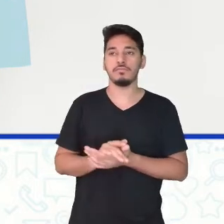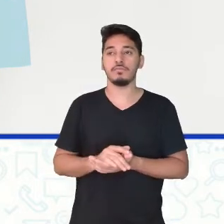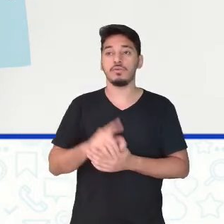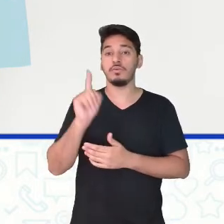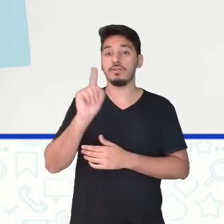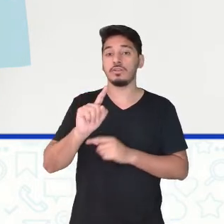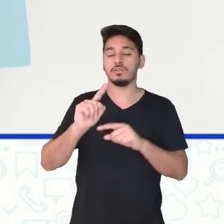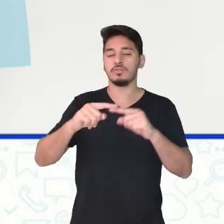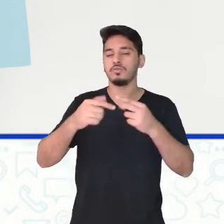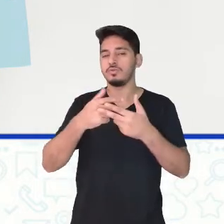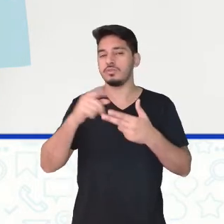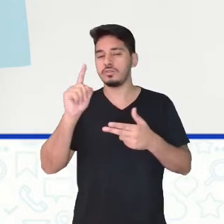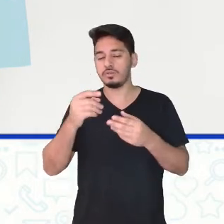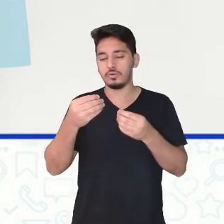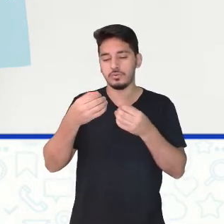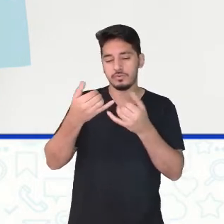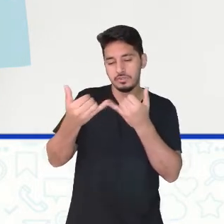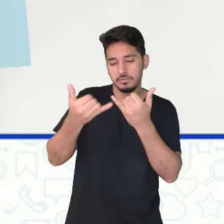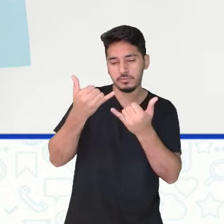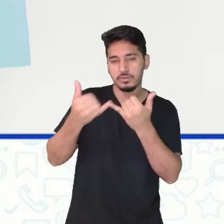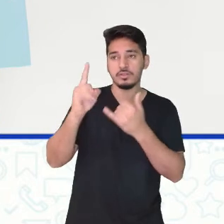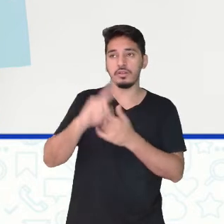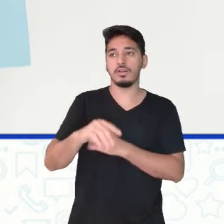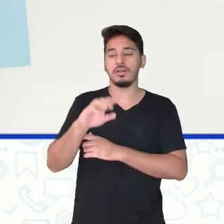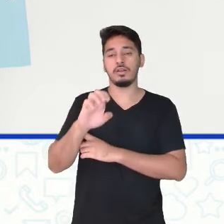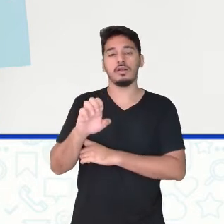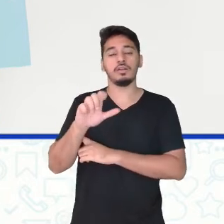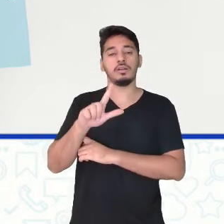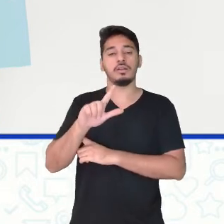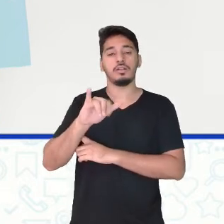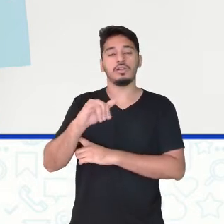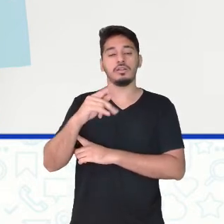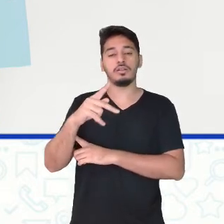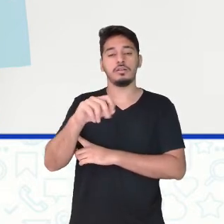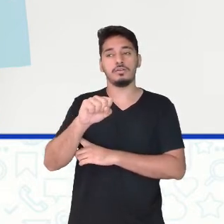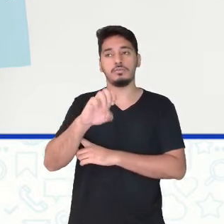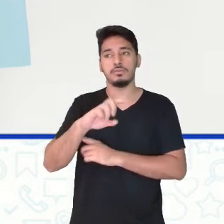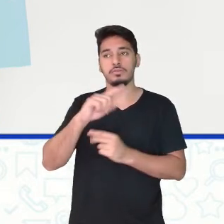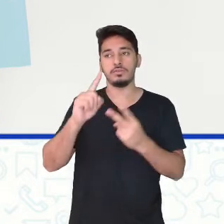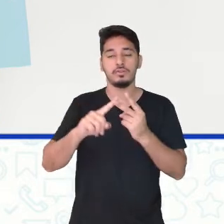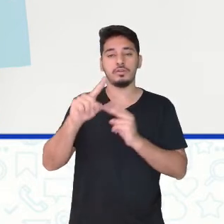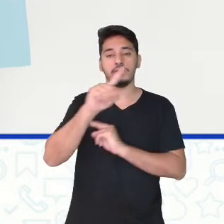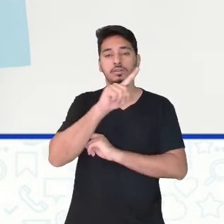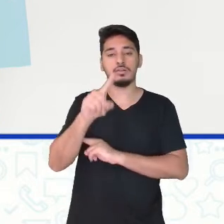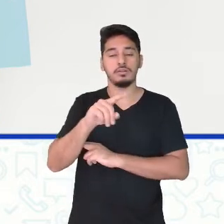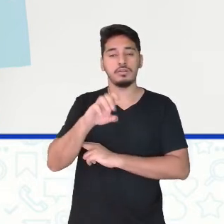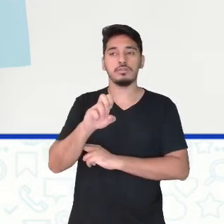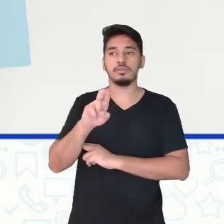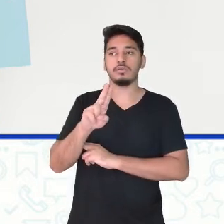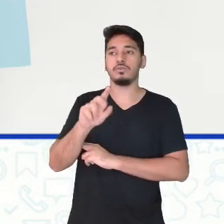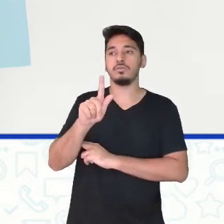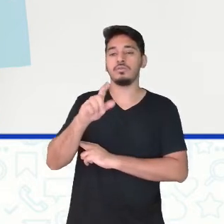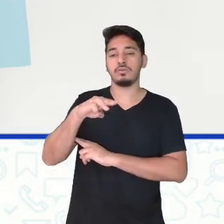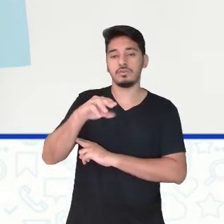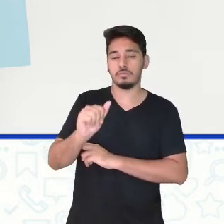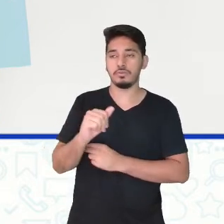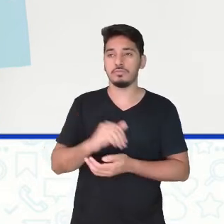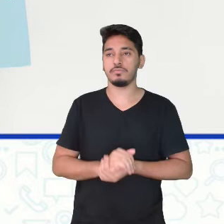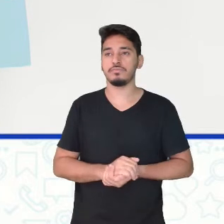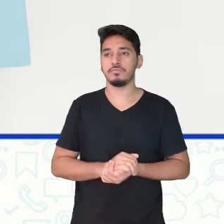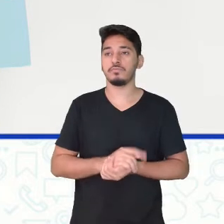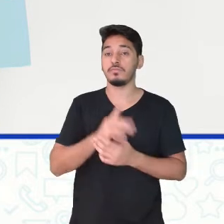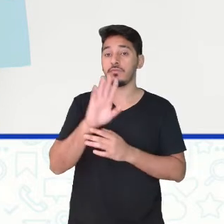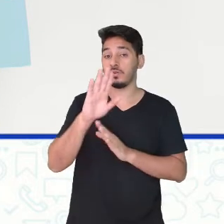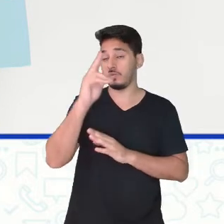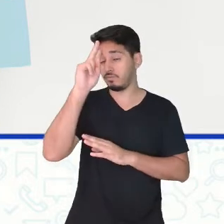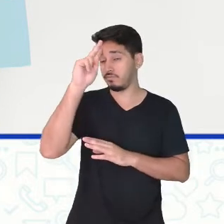figuras que são muito próximas são a elipse e a zeugma. Vamos entender agora qual a diferença entre elas? Ó, não confundir,